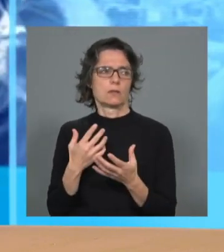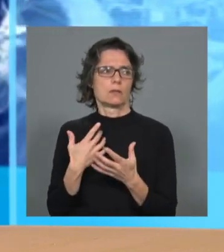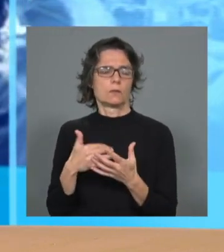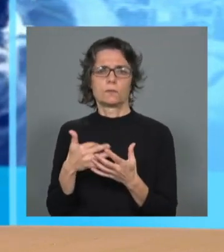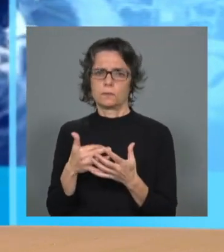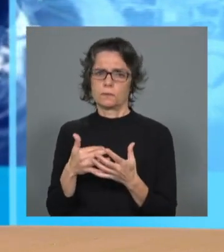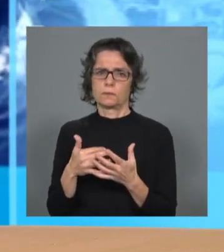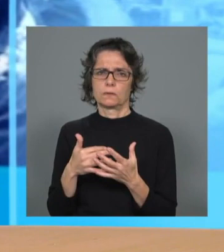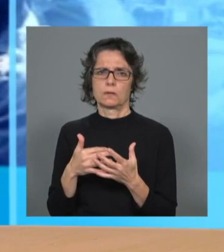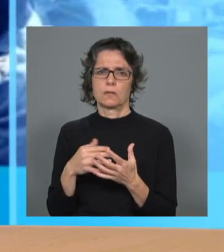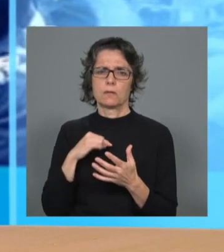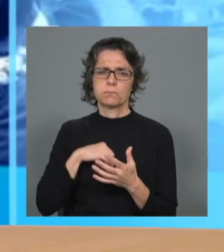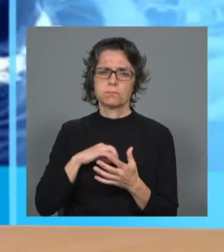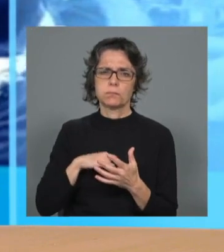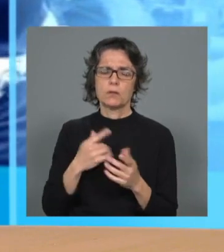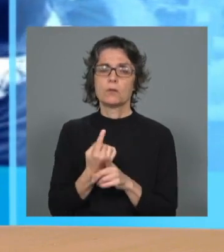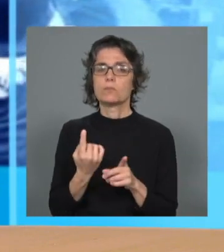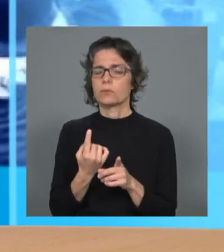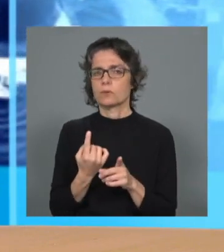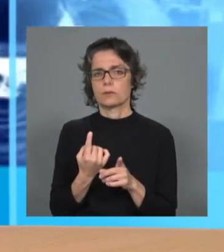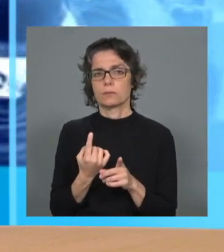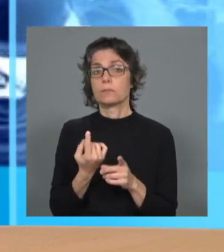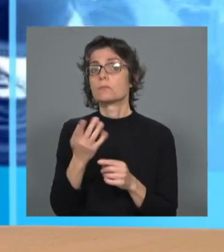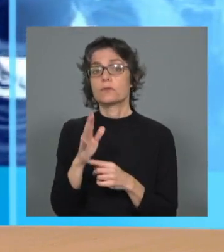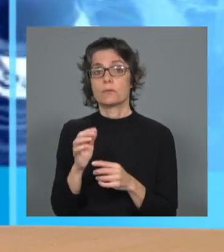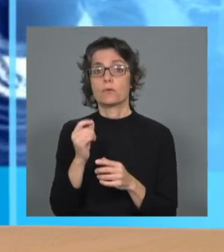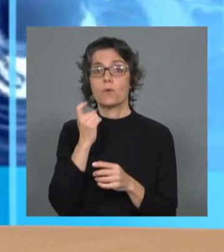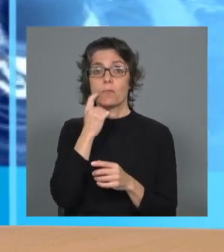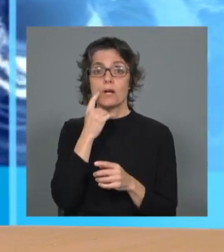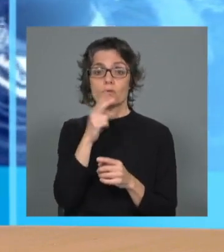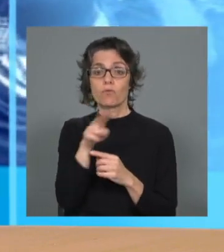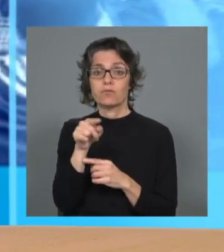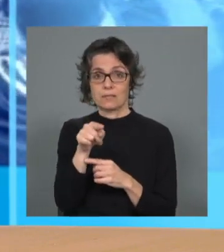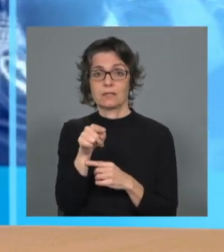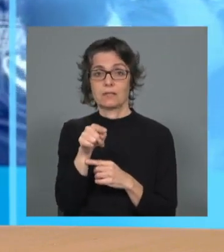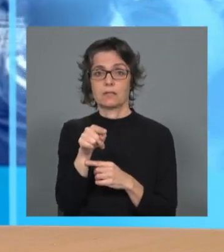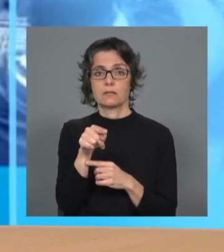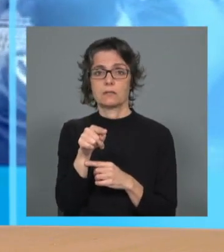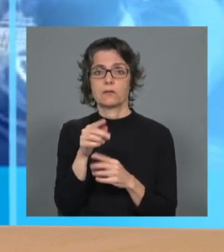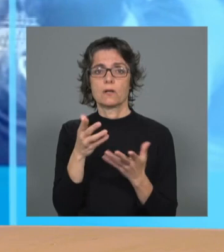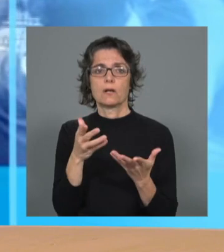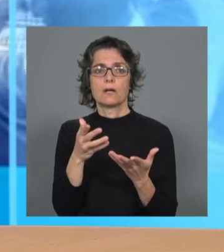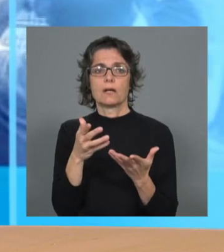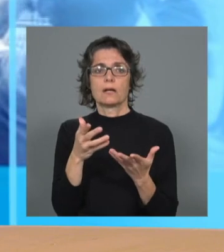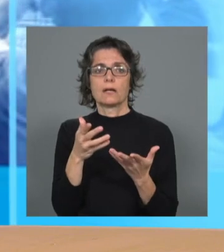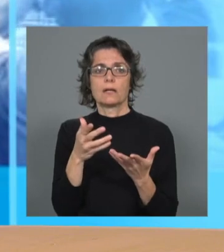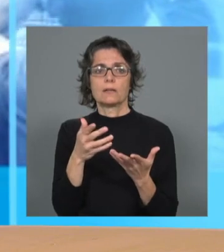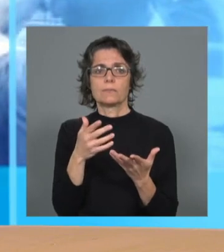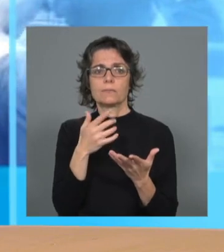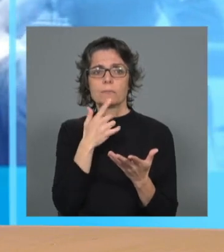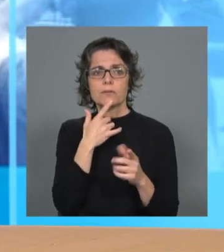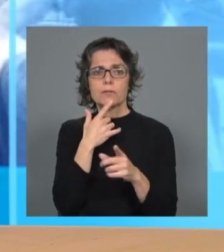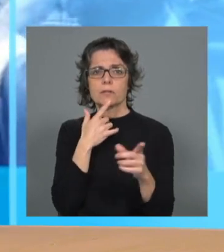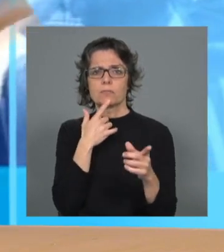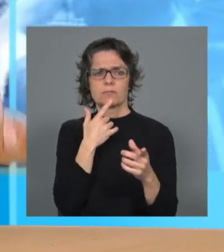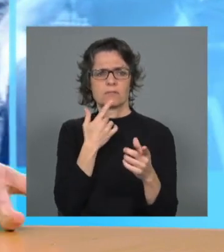mesmo, porque a visita pascal é um momento para isso, por exemplo. Em algumas comunidades vejo casas completamente vazias, onde vive uma